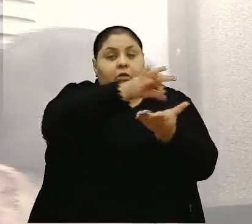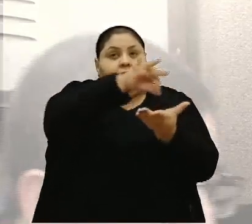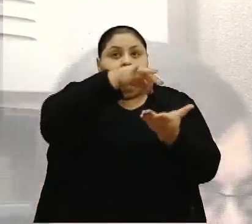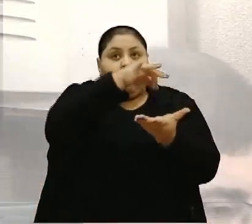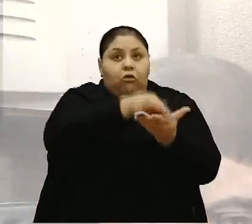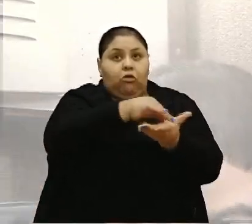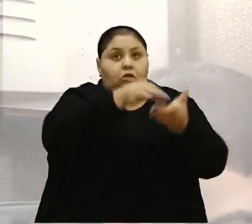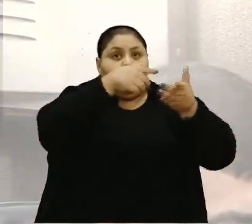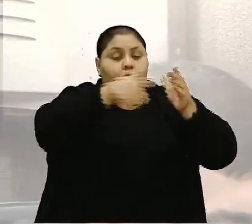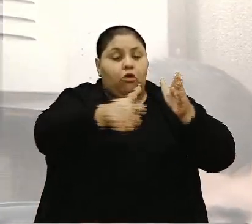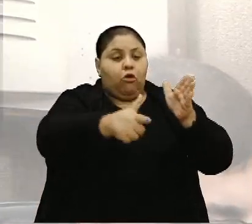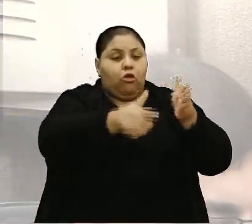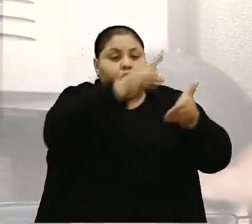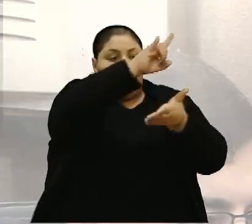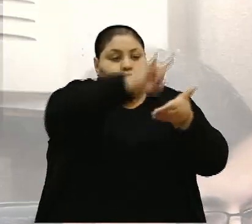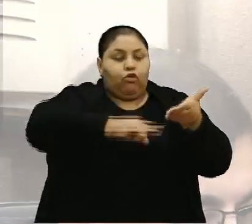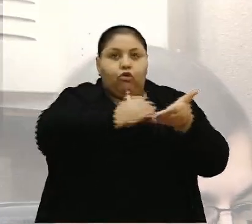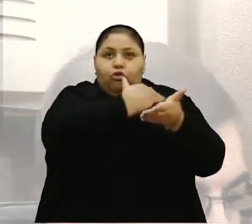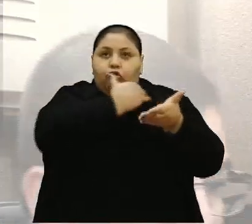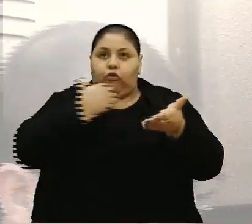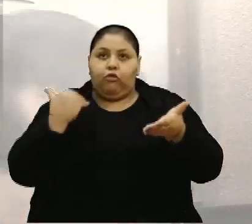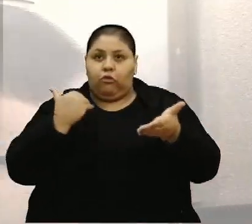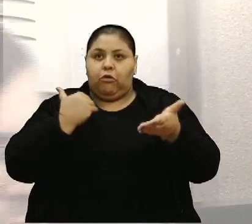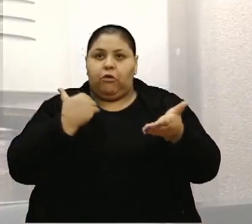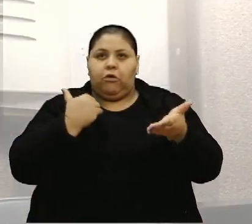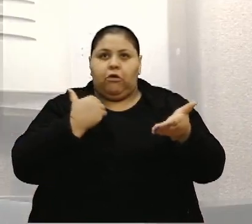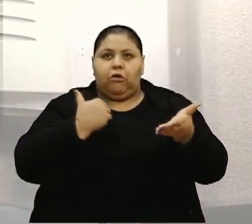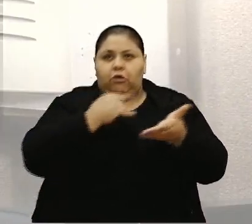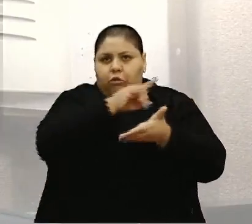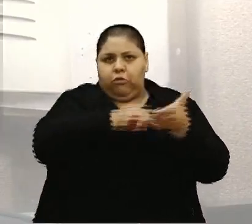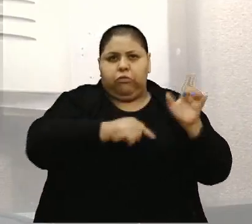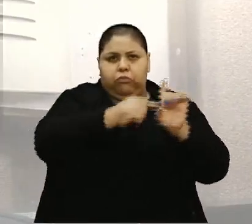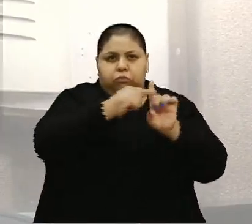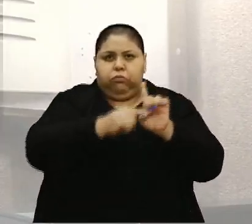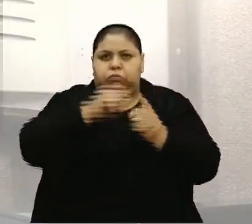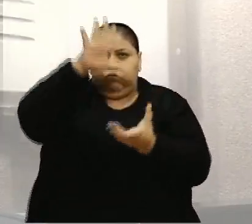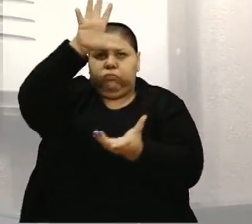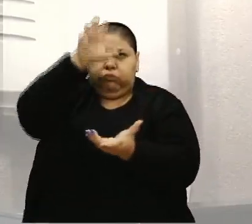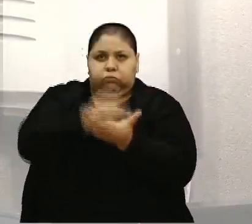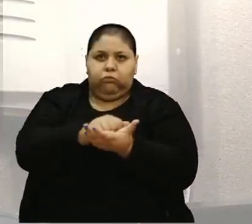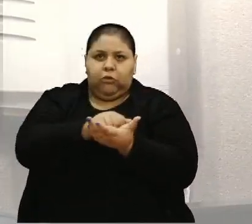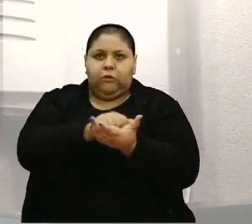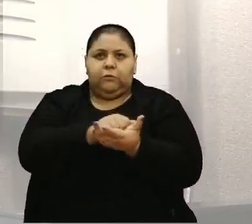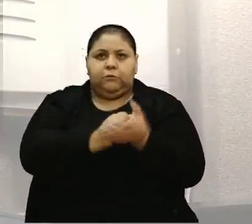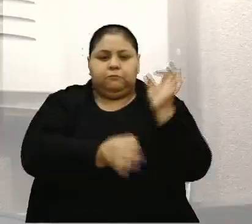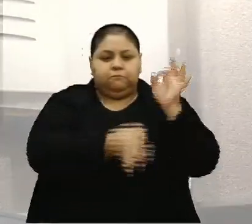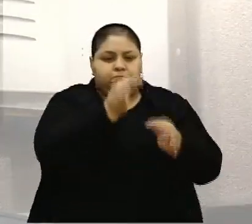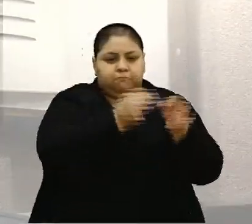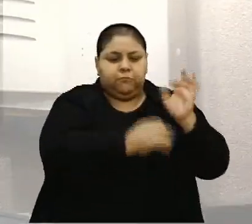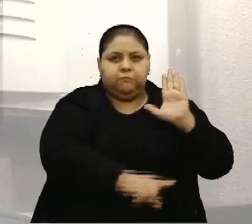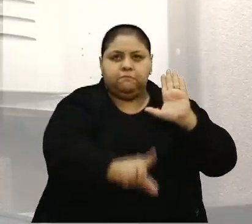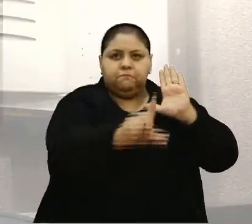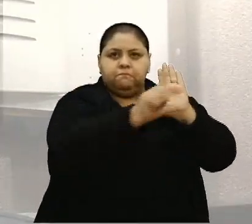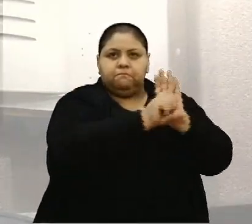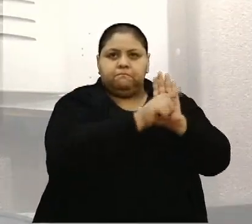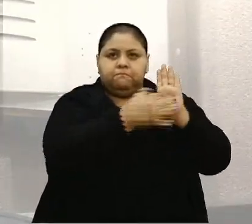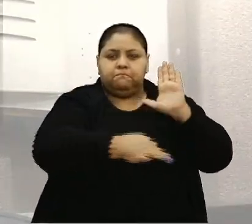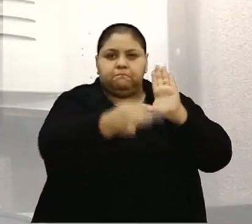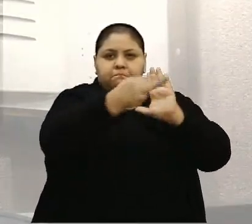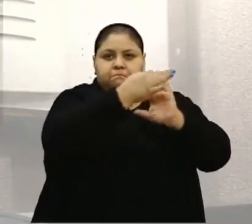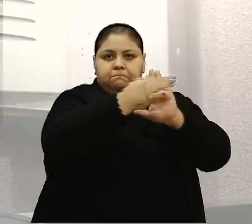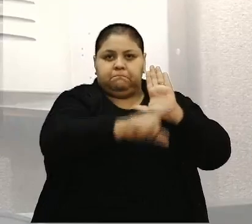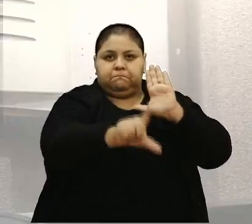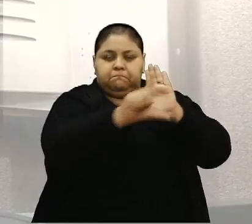de óbito e certidões judiciais negativas. Baixado a Comissão de Constituição, Justiça e Legislação, opinou pela legalidade